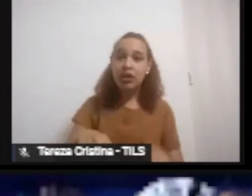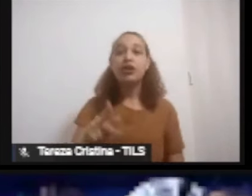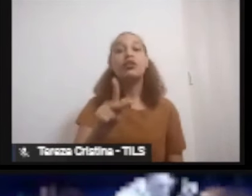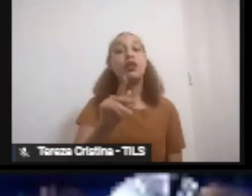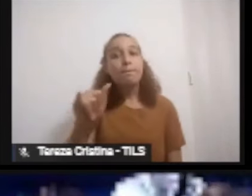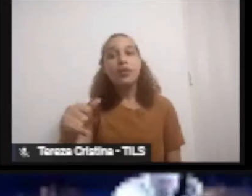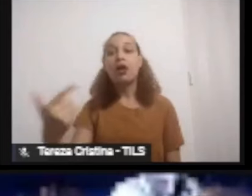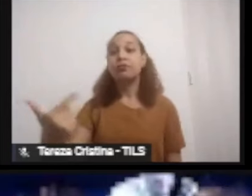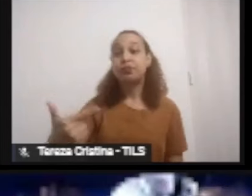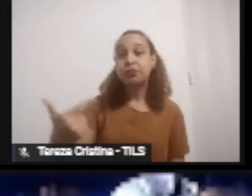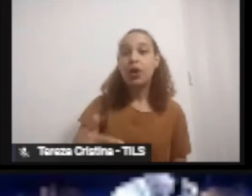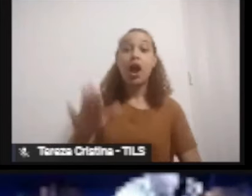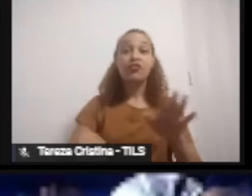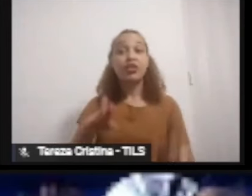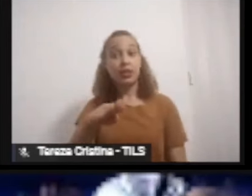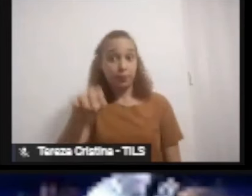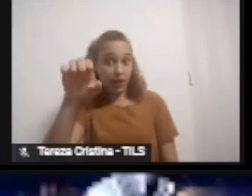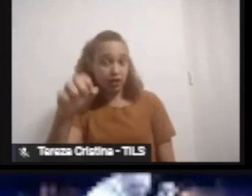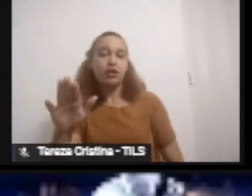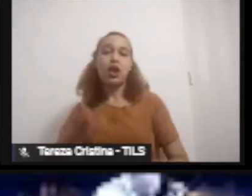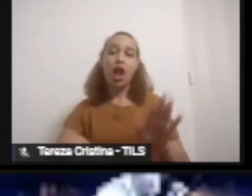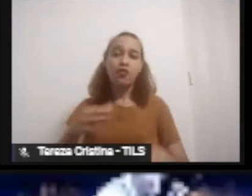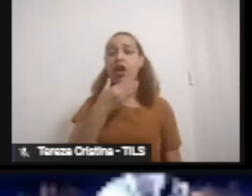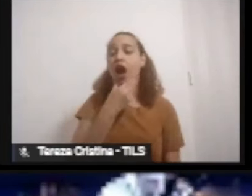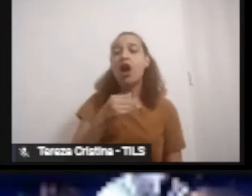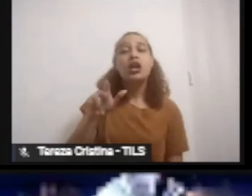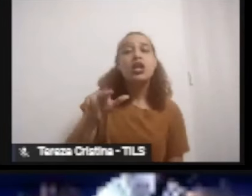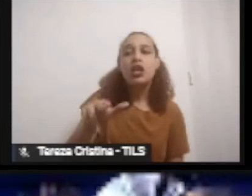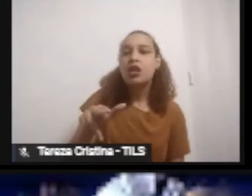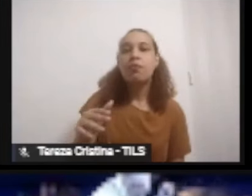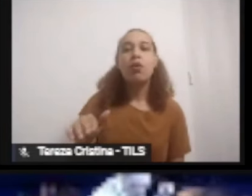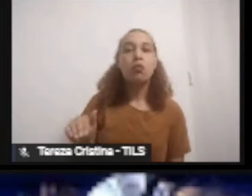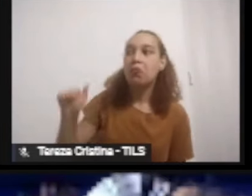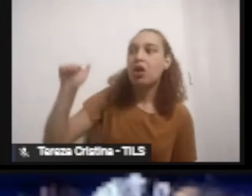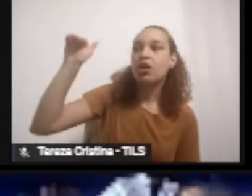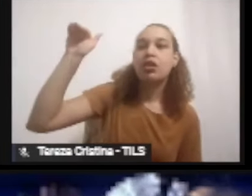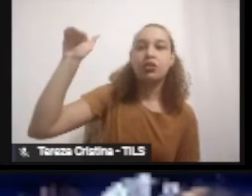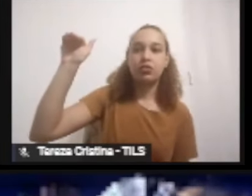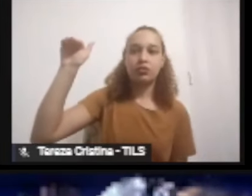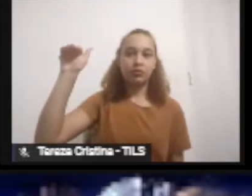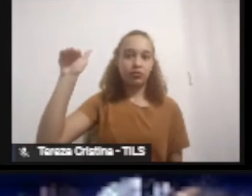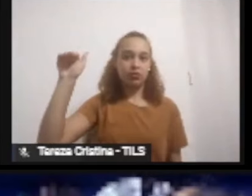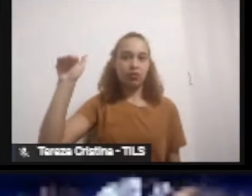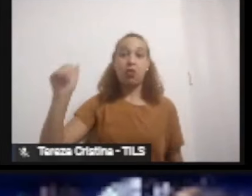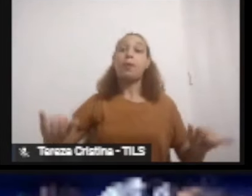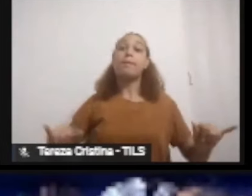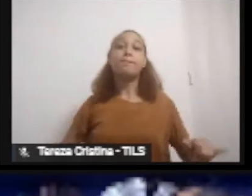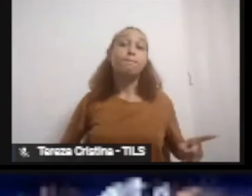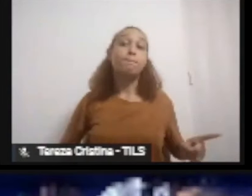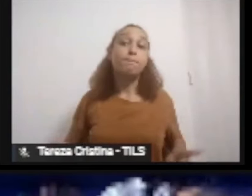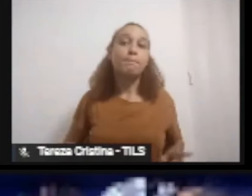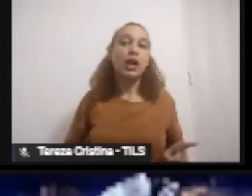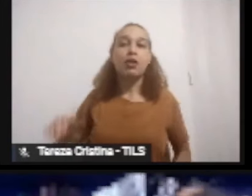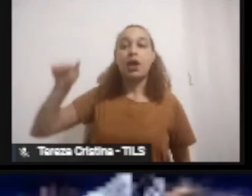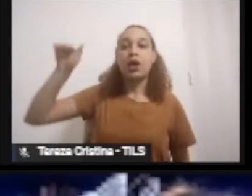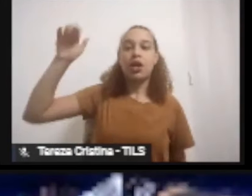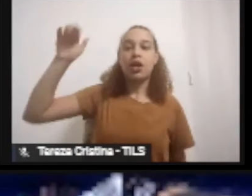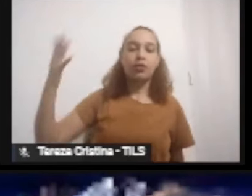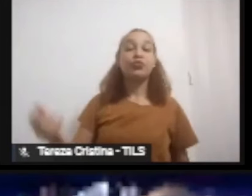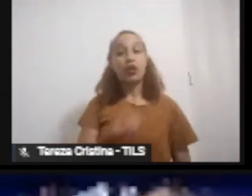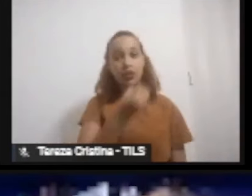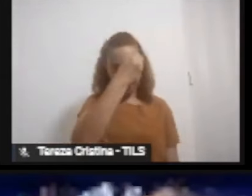ser um irmão mais velho, um primo mais velho. Então, a Prefeitura de Curitiba convidou a Fafá